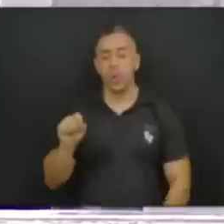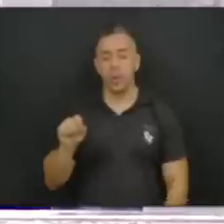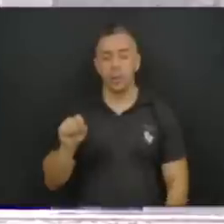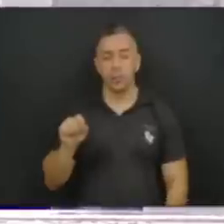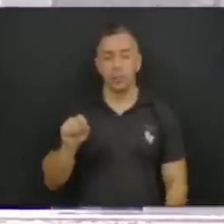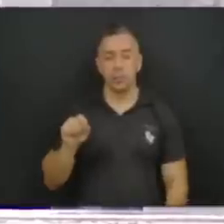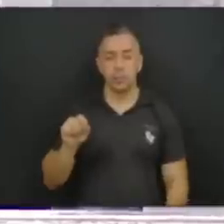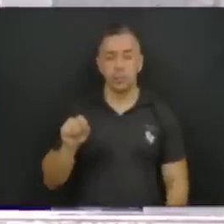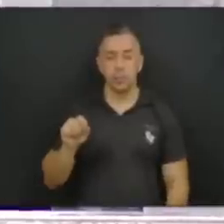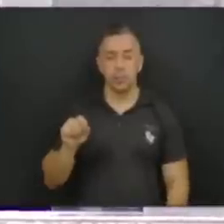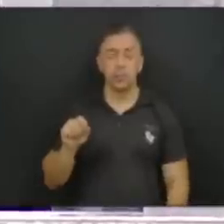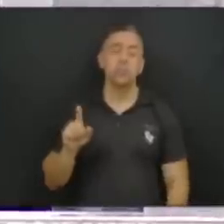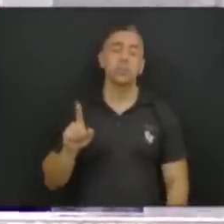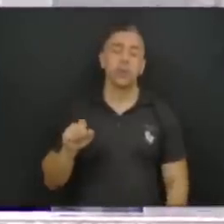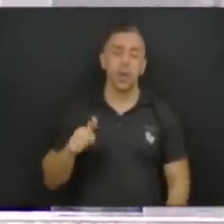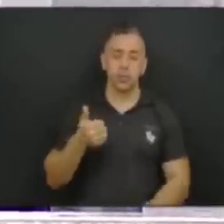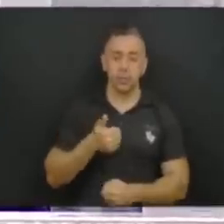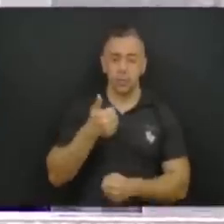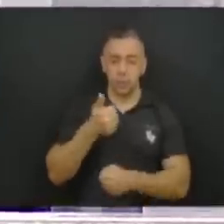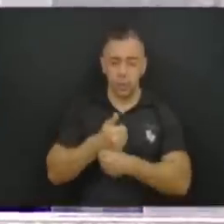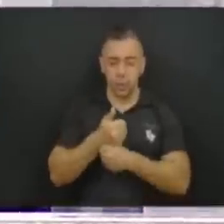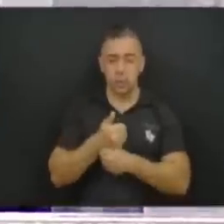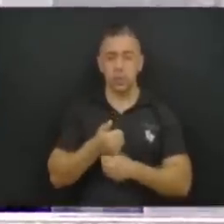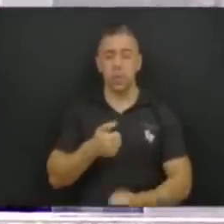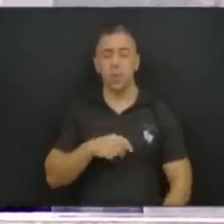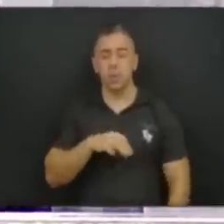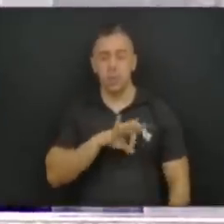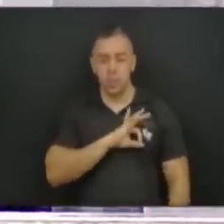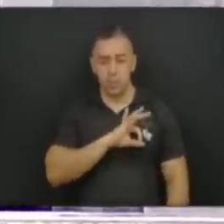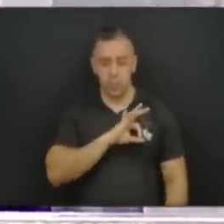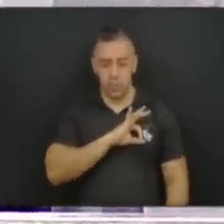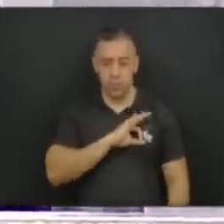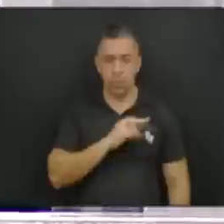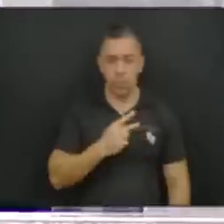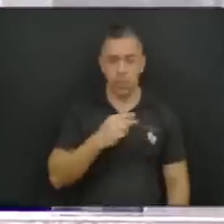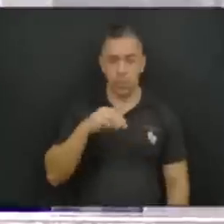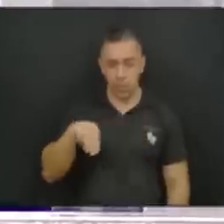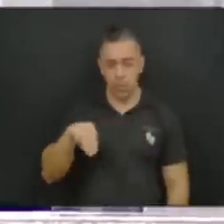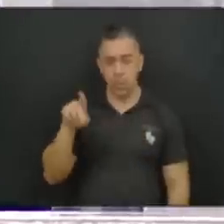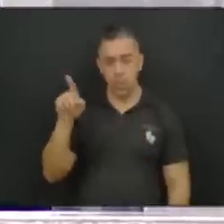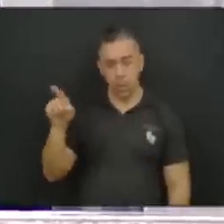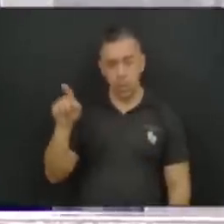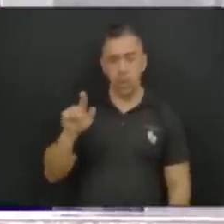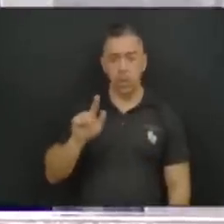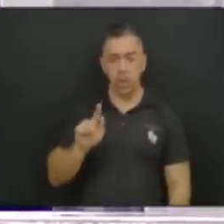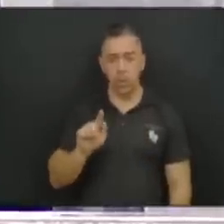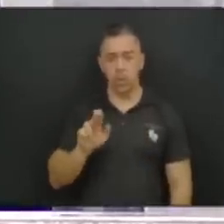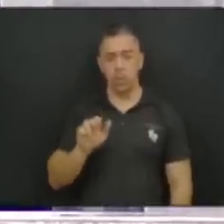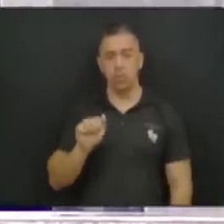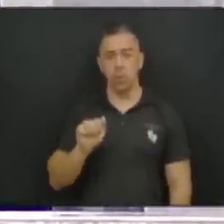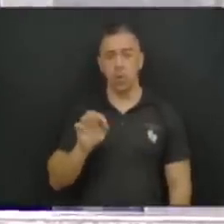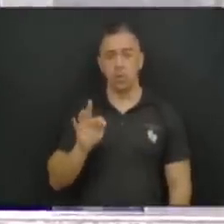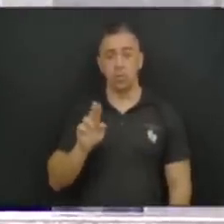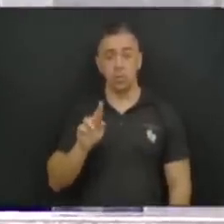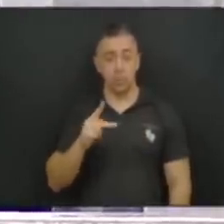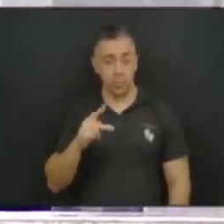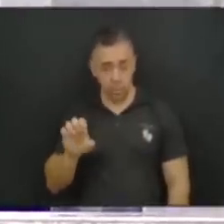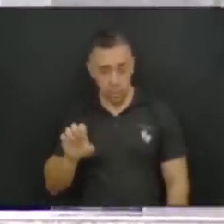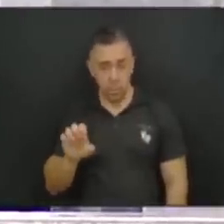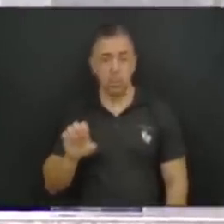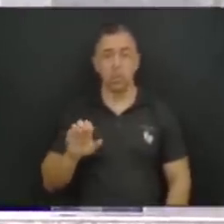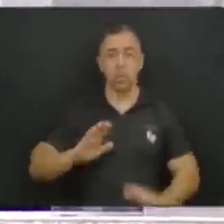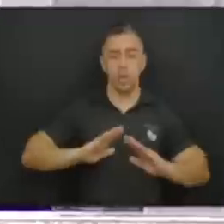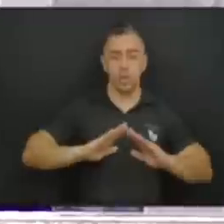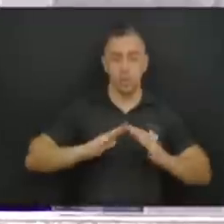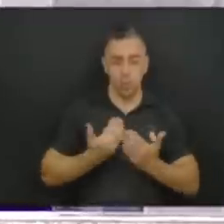em nível de órgão de direção da Academia Policial Militar do Guatupê considerando a condição de